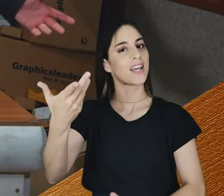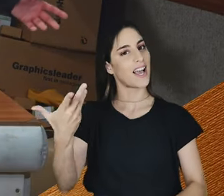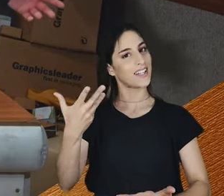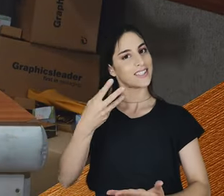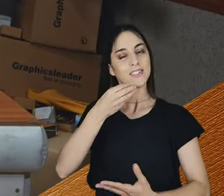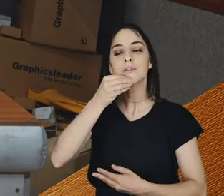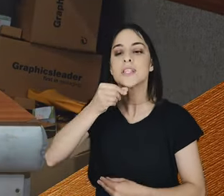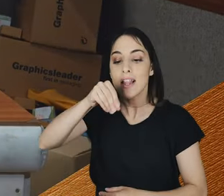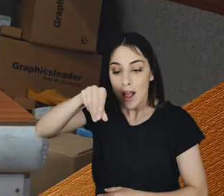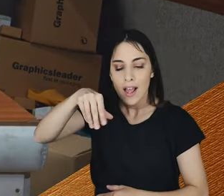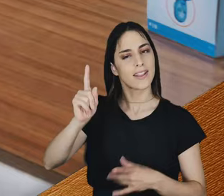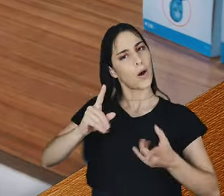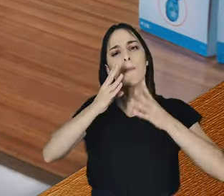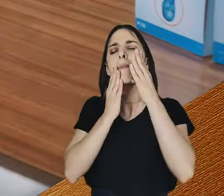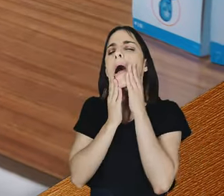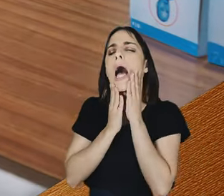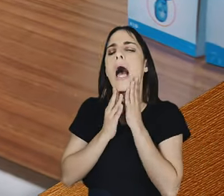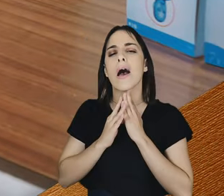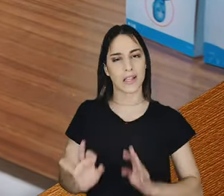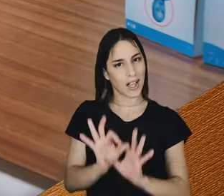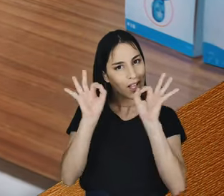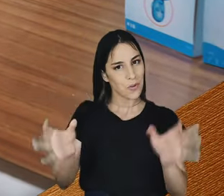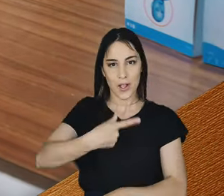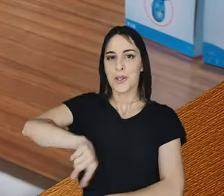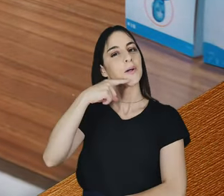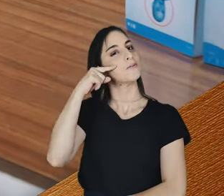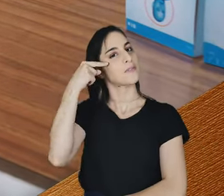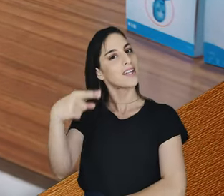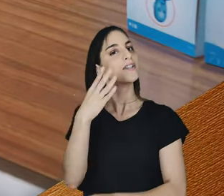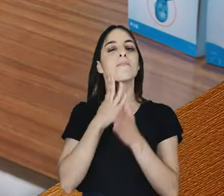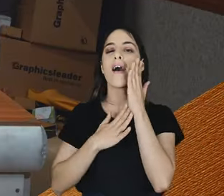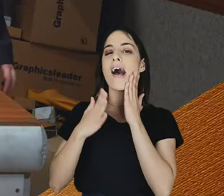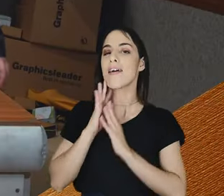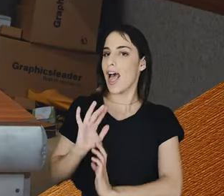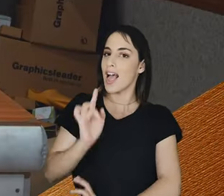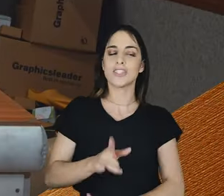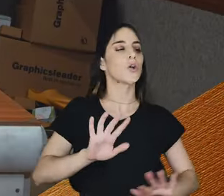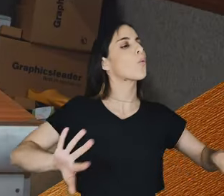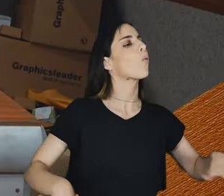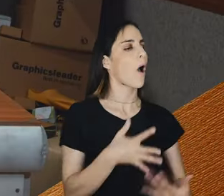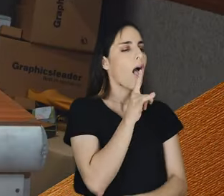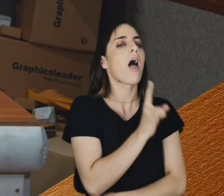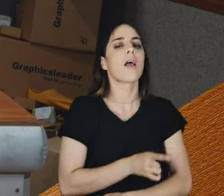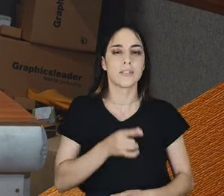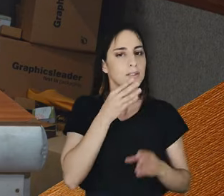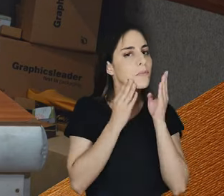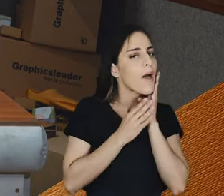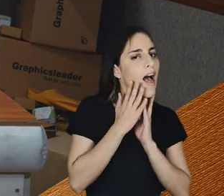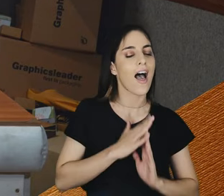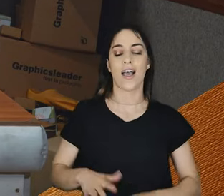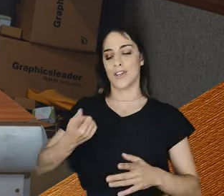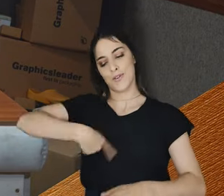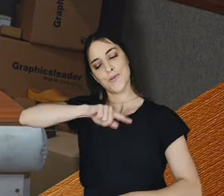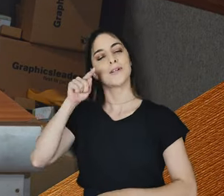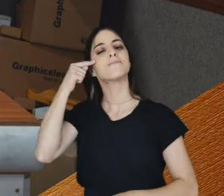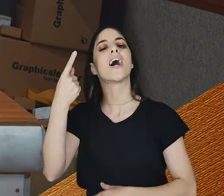Saliva? Não. Baba, Joana, como diz a plebe, somos especialistas, nós, Joana. E qual é a baba que nos trouxe hoje? Então? Joana, hoje trago-lhe algo muito especial,